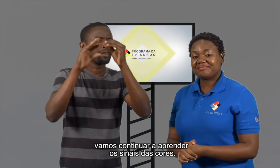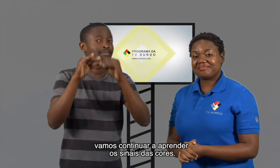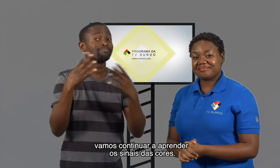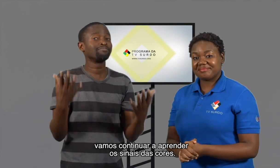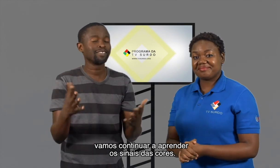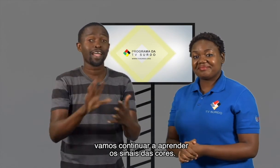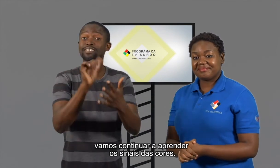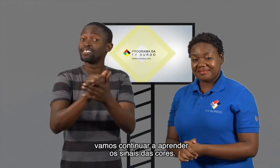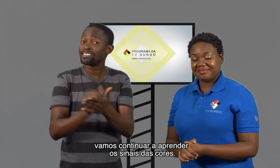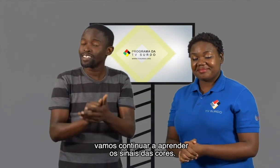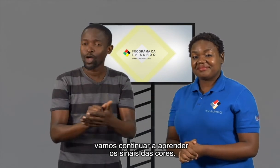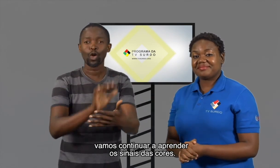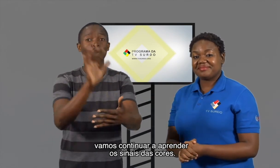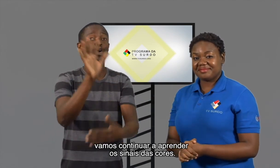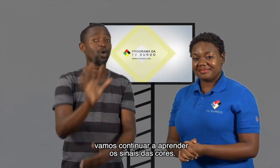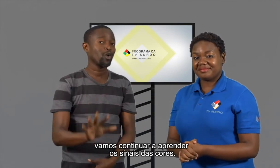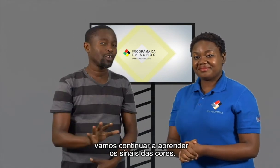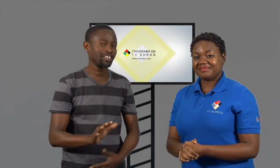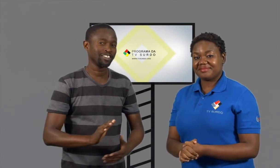aprender os sinais das cores.